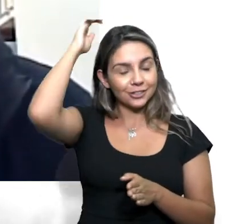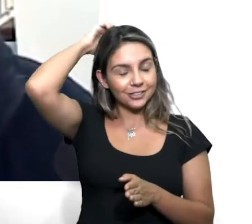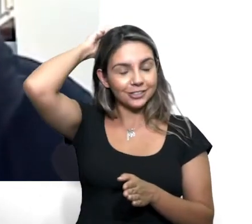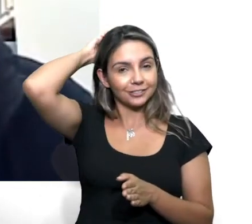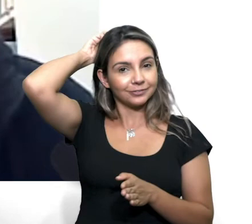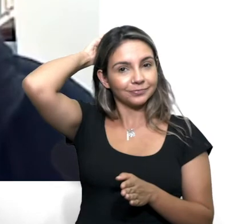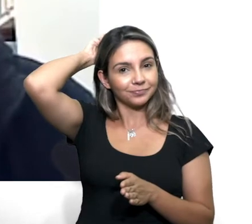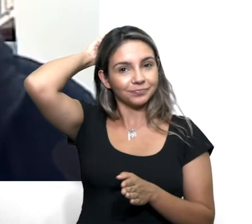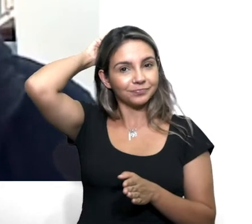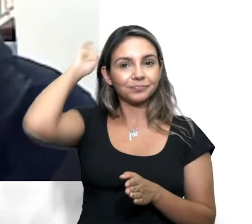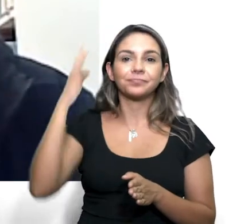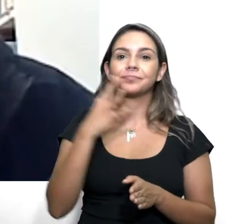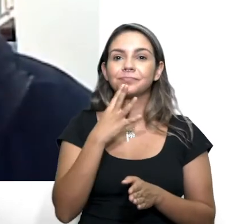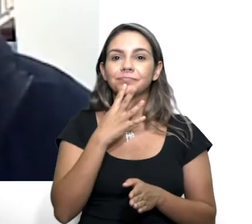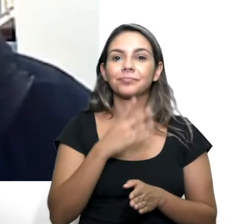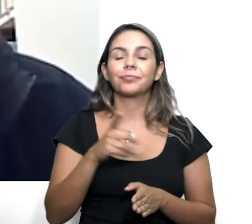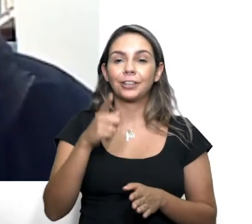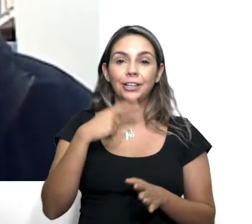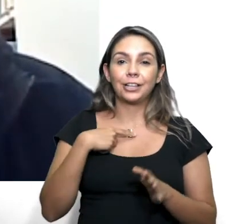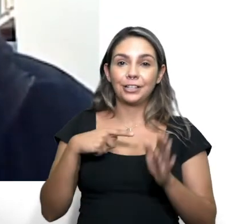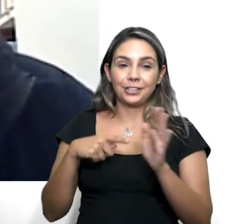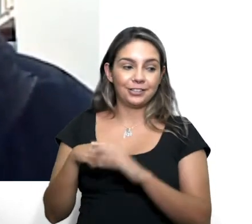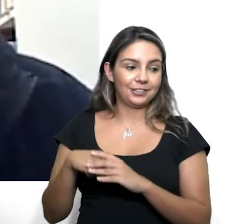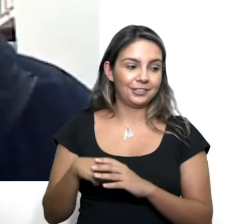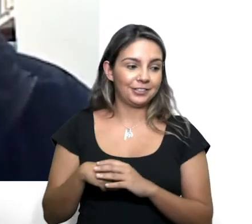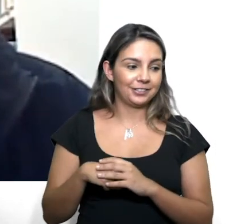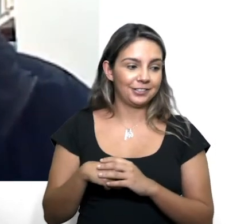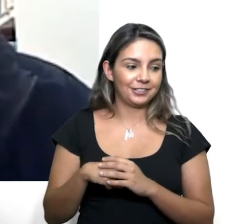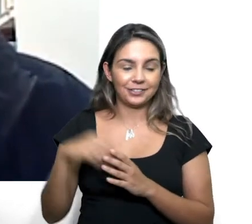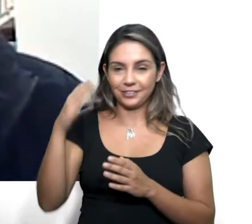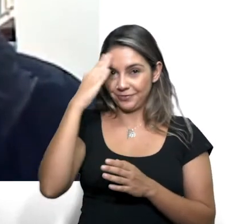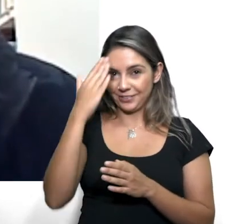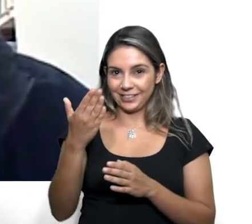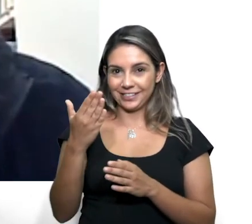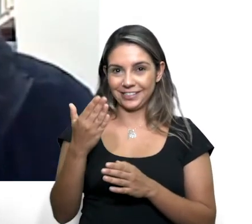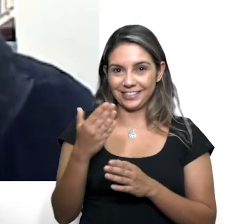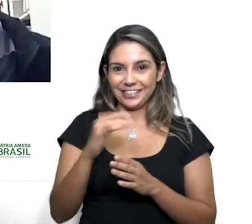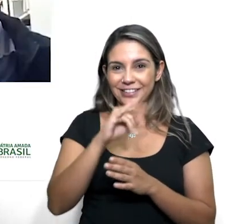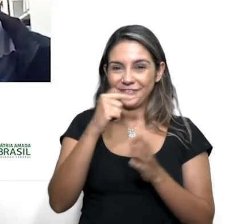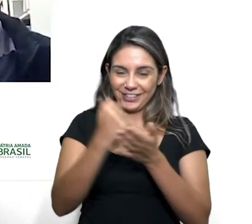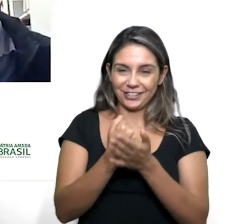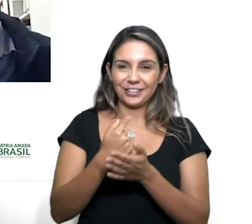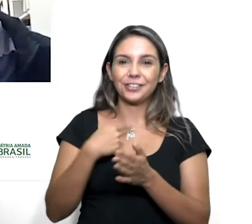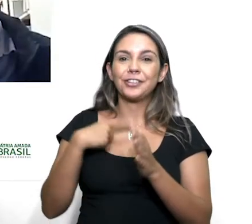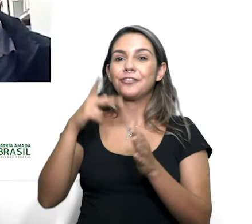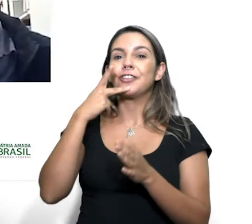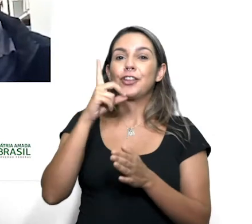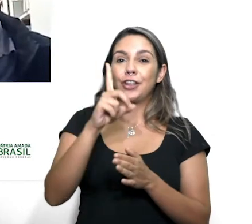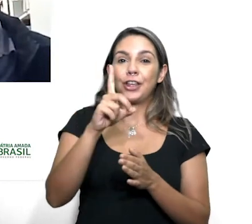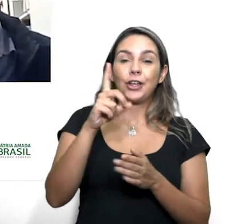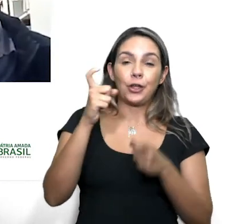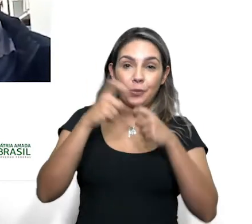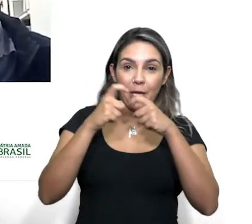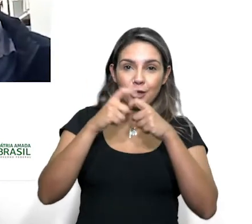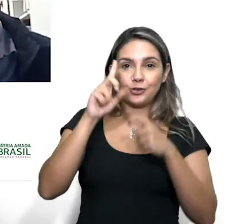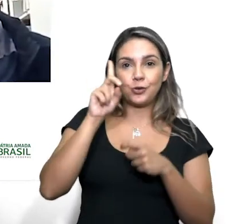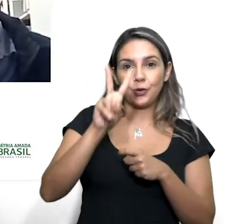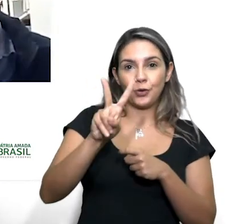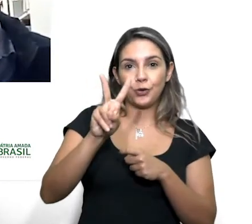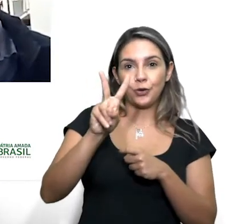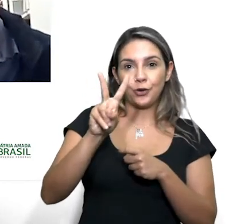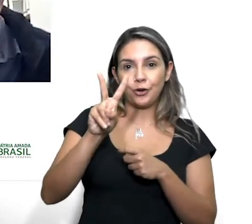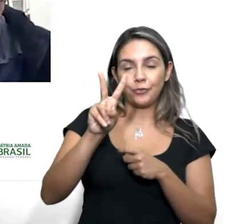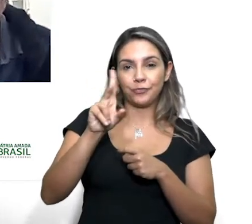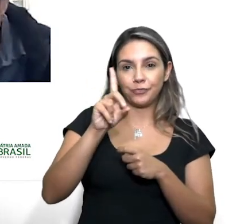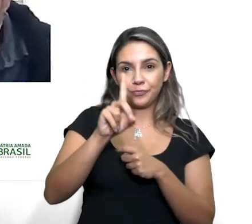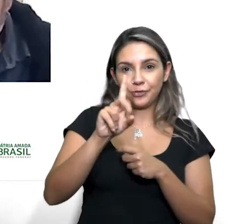são desconhecidos. Nosso querido Drauzio Varela. Acho eu, Marília. Obrigado pela pergunta. Nosso querido Drauzio Varela, que é um